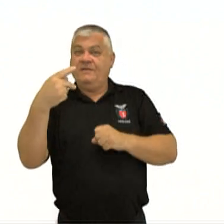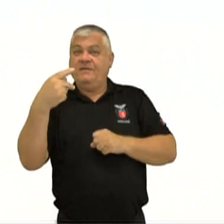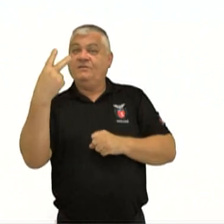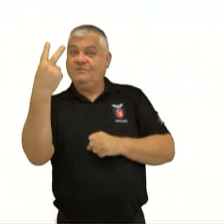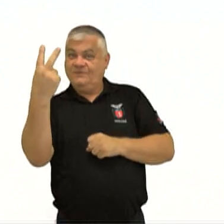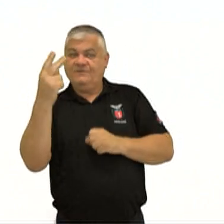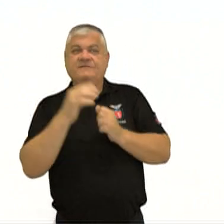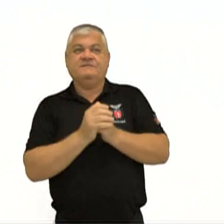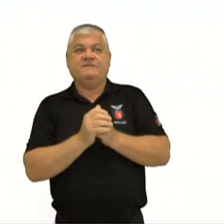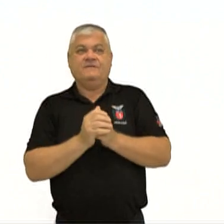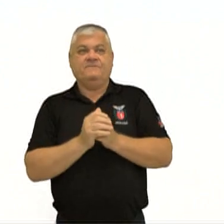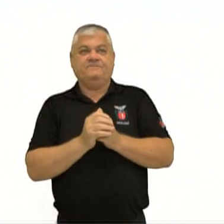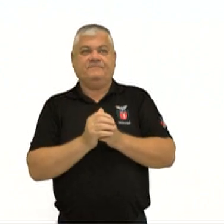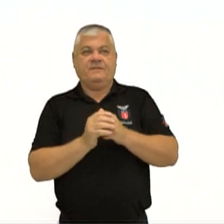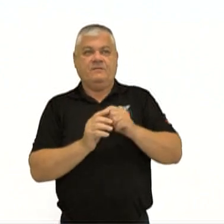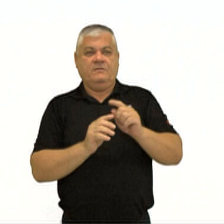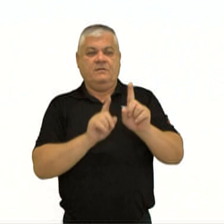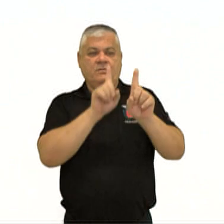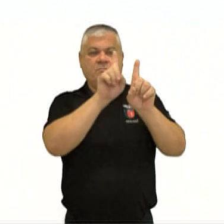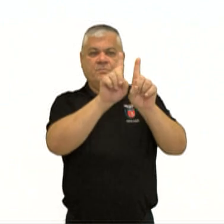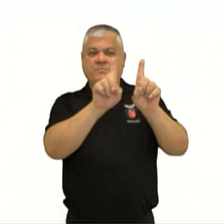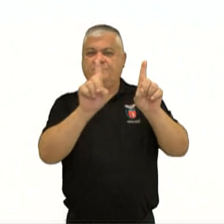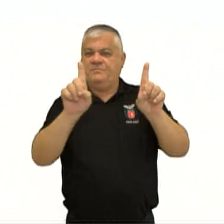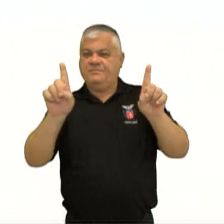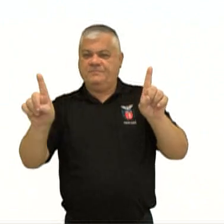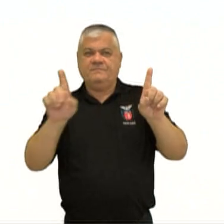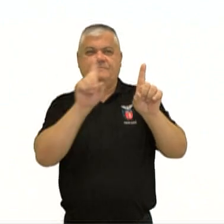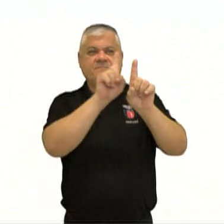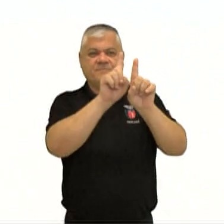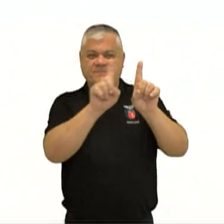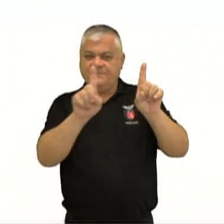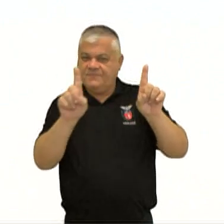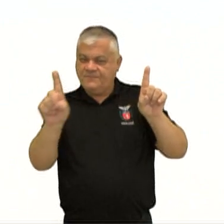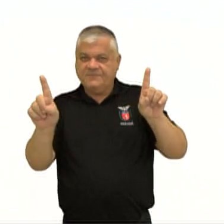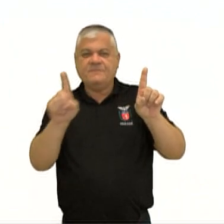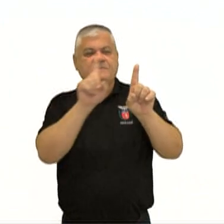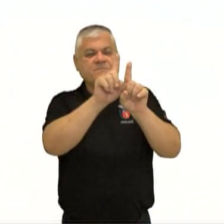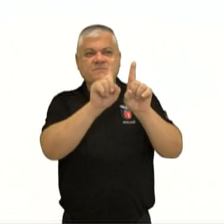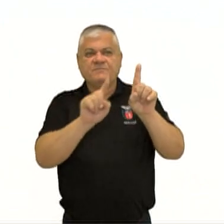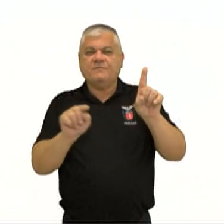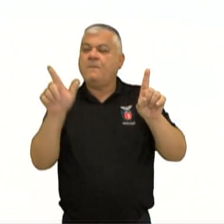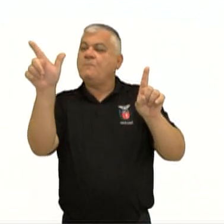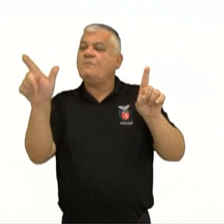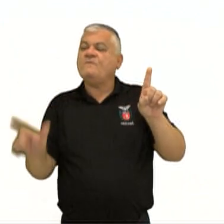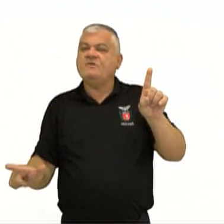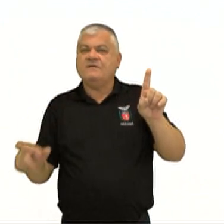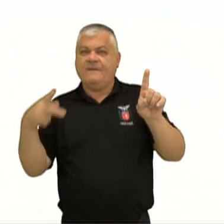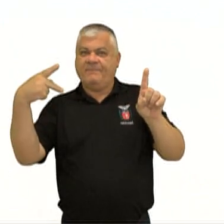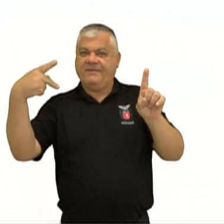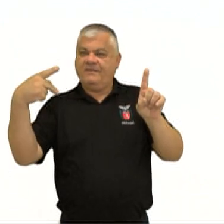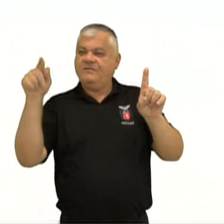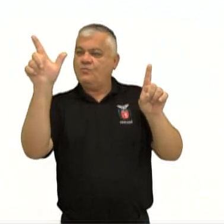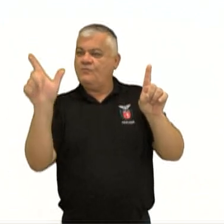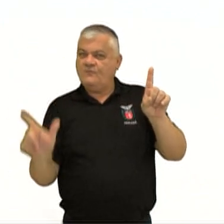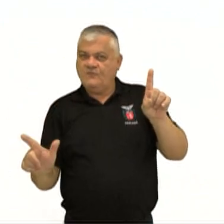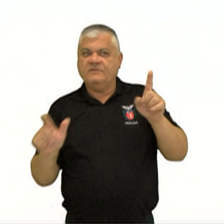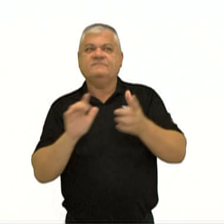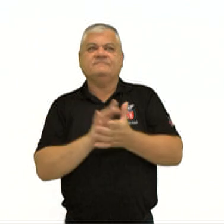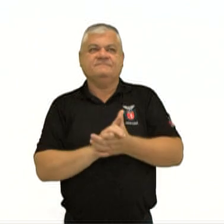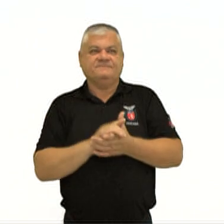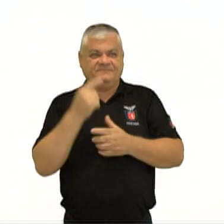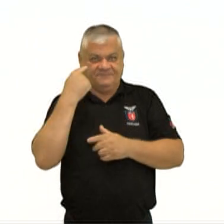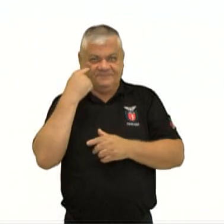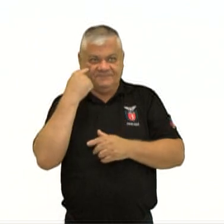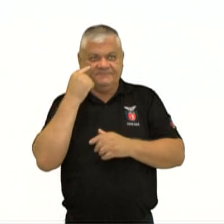excitação eletrônica, então ele passa e eu tenho o orbital p vazio, tá? Então olha aqui, ó, eu tenho o orbital